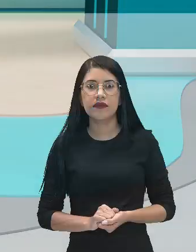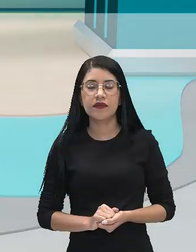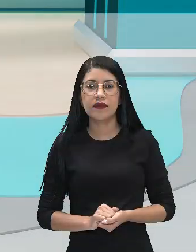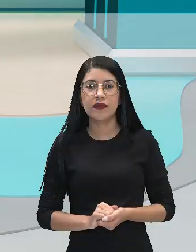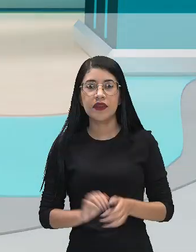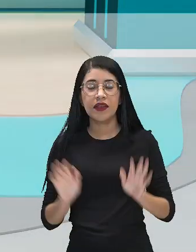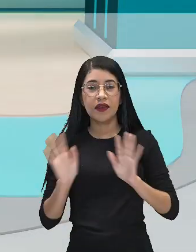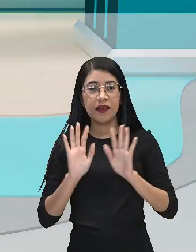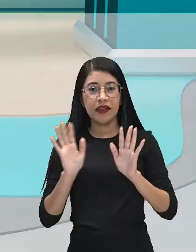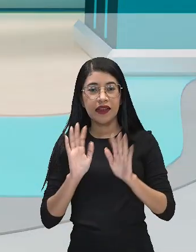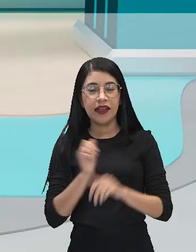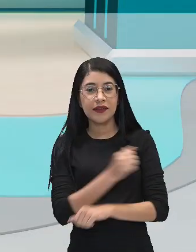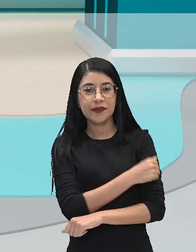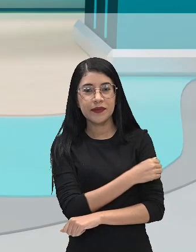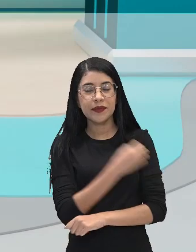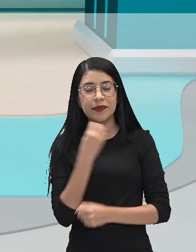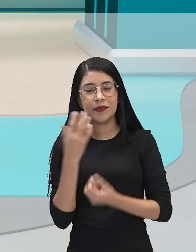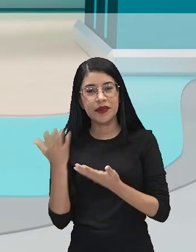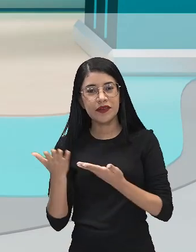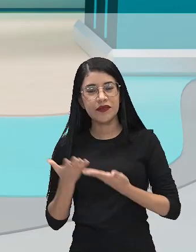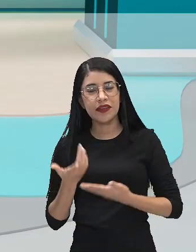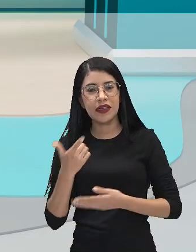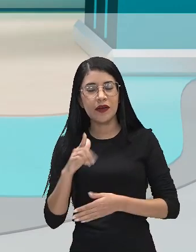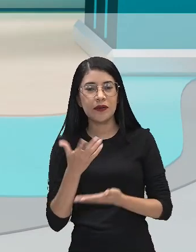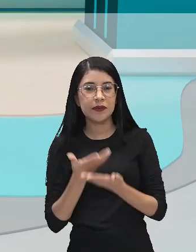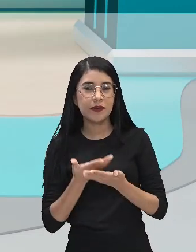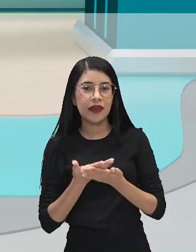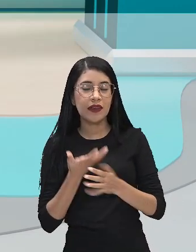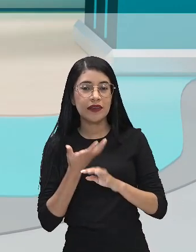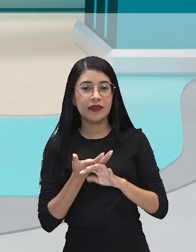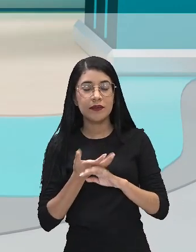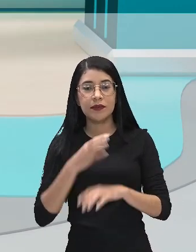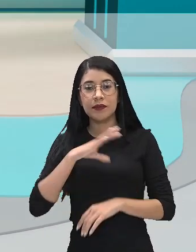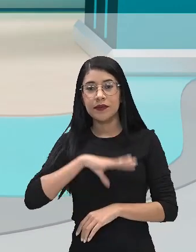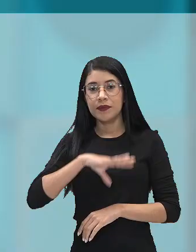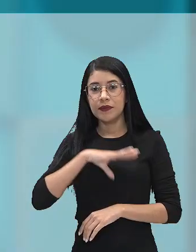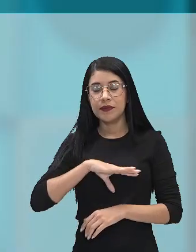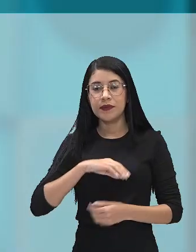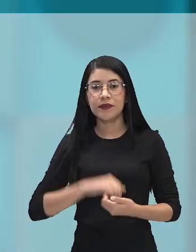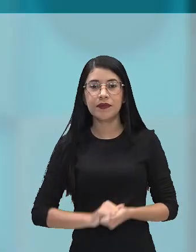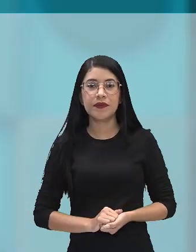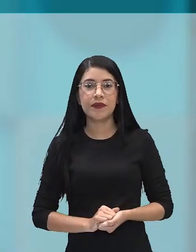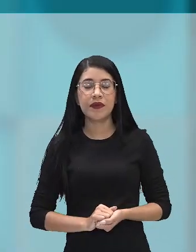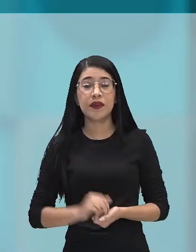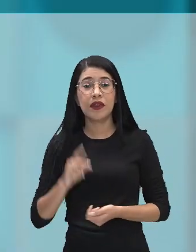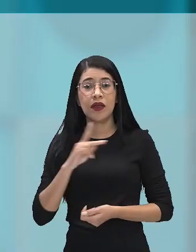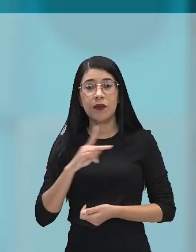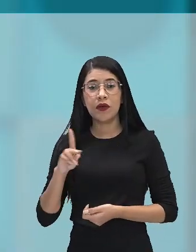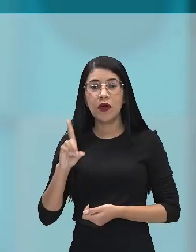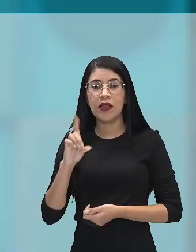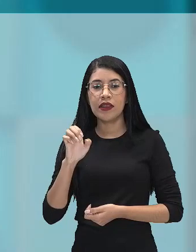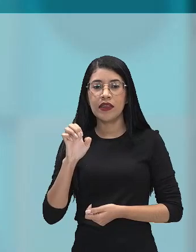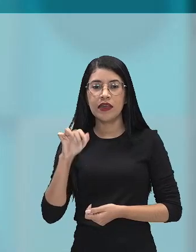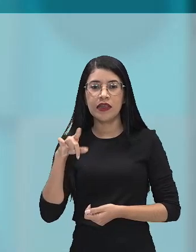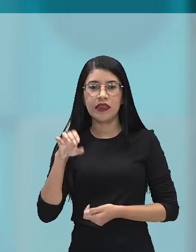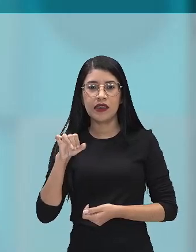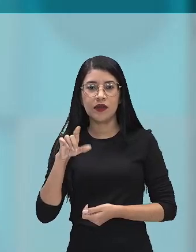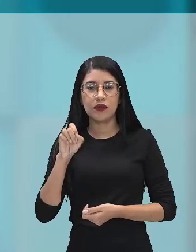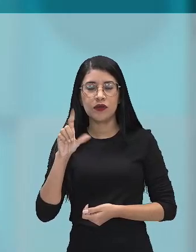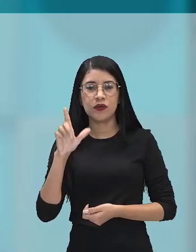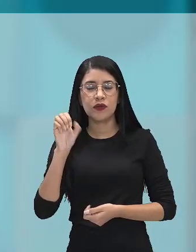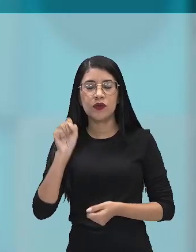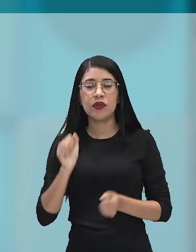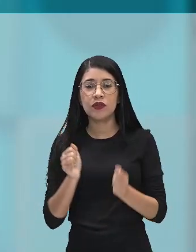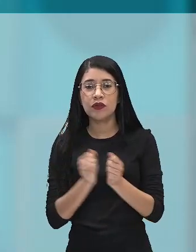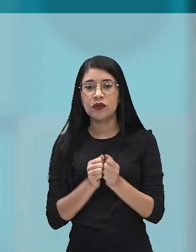Olá, turmas! Bem-vindos a mais uma aula de língua portuguesa. Eu sou o professor Denilson e vou